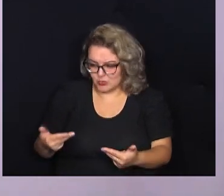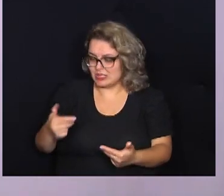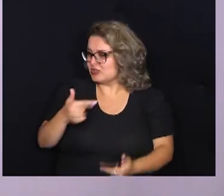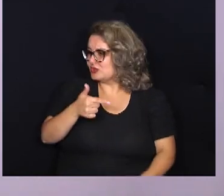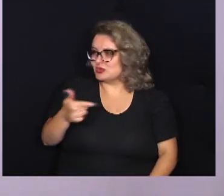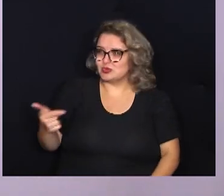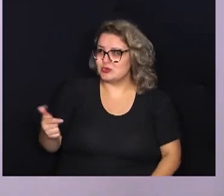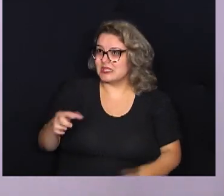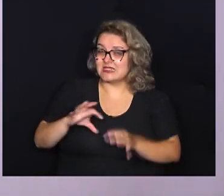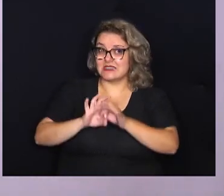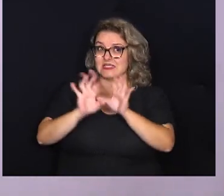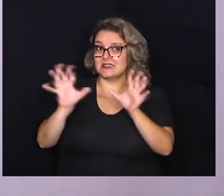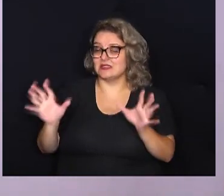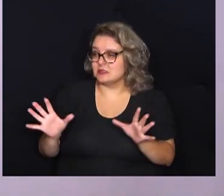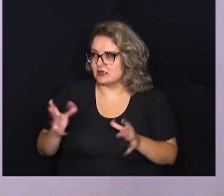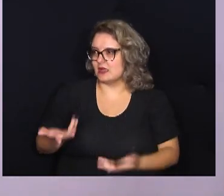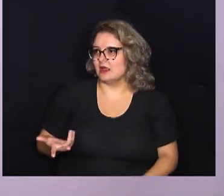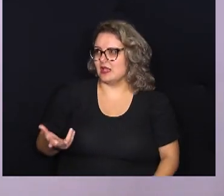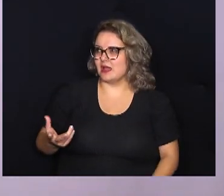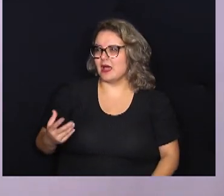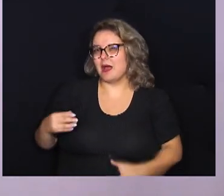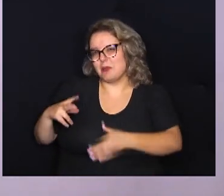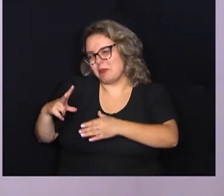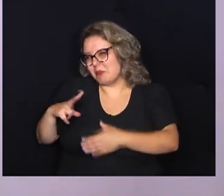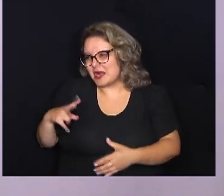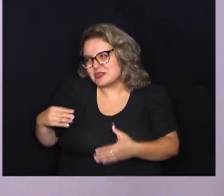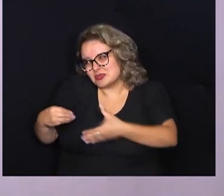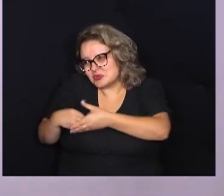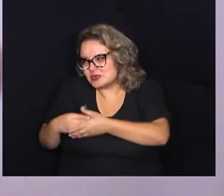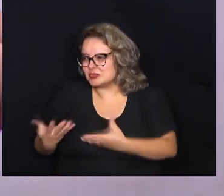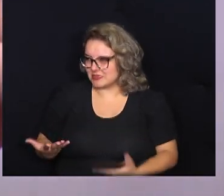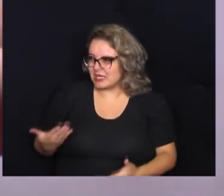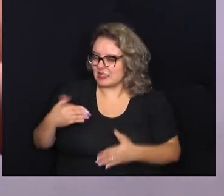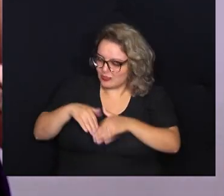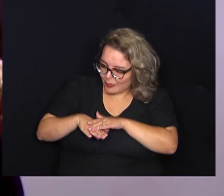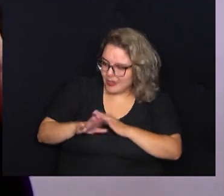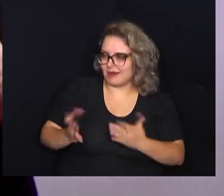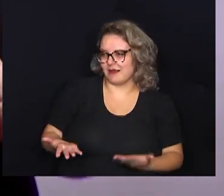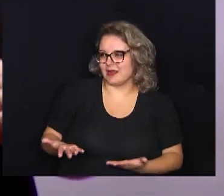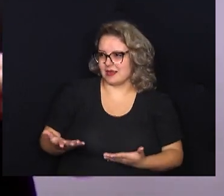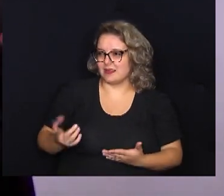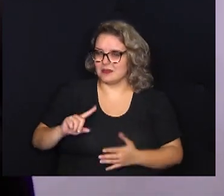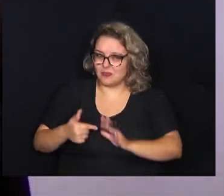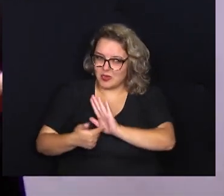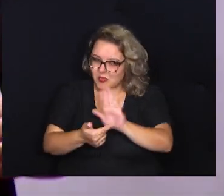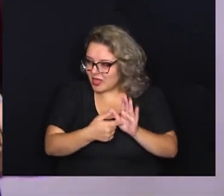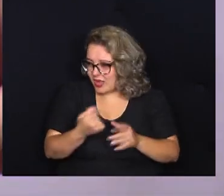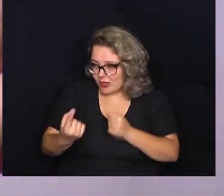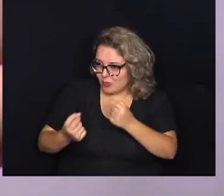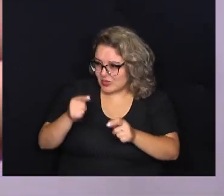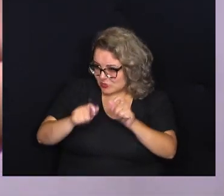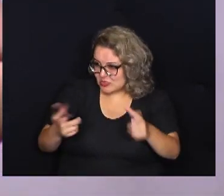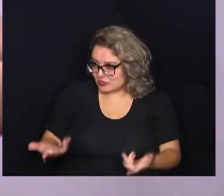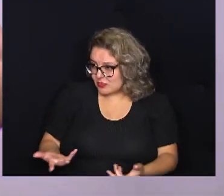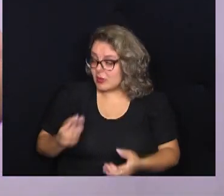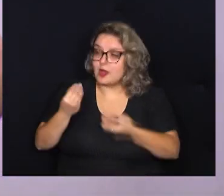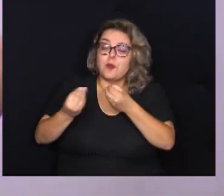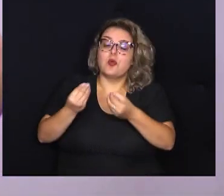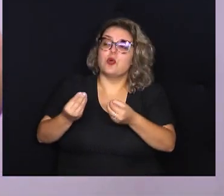toda a privacidade revelada, né, para certos agressores? Como que a mulher tem que